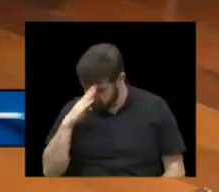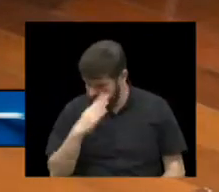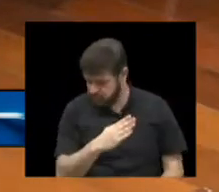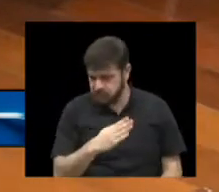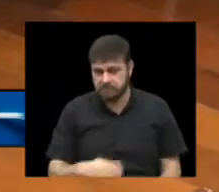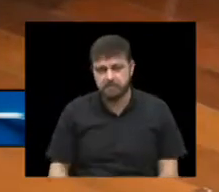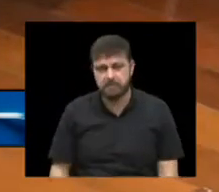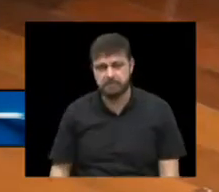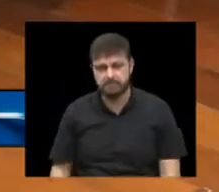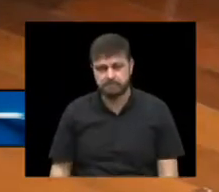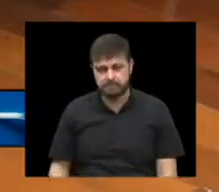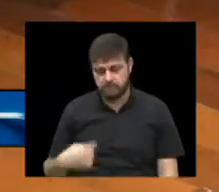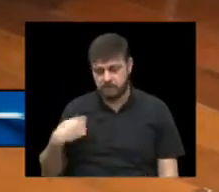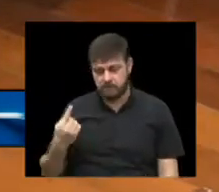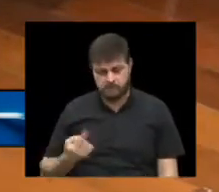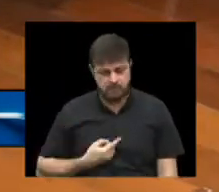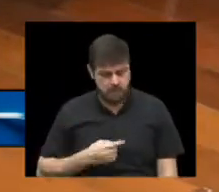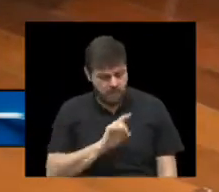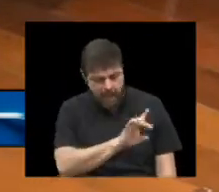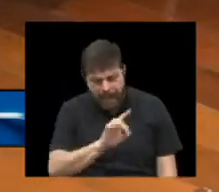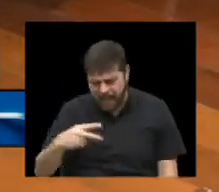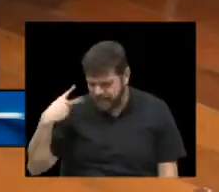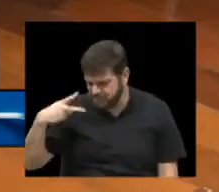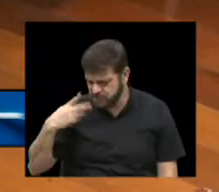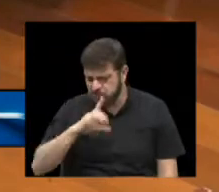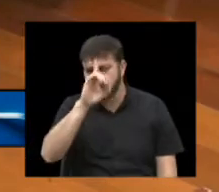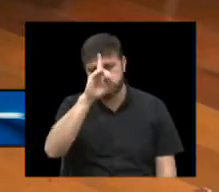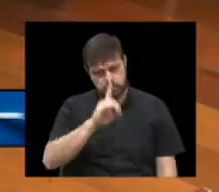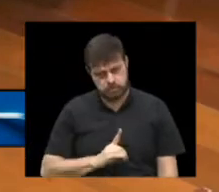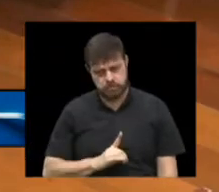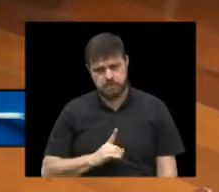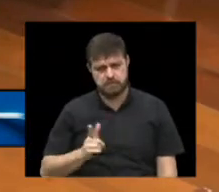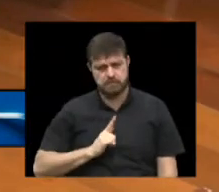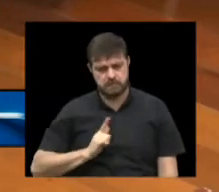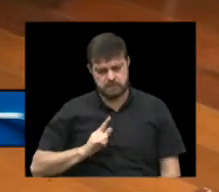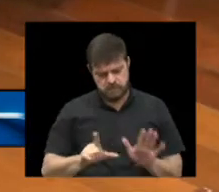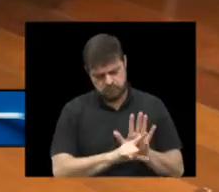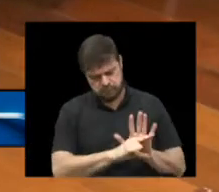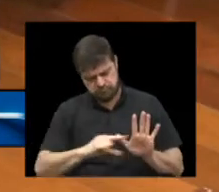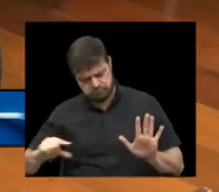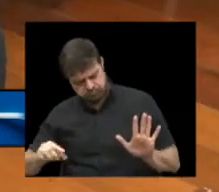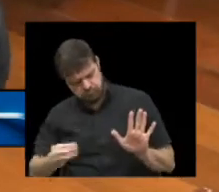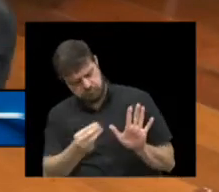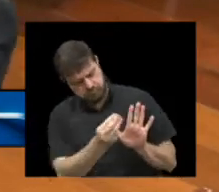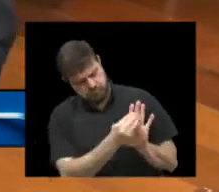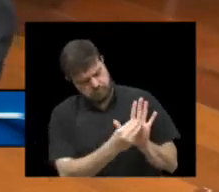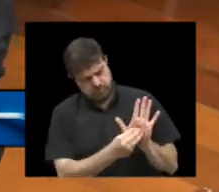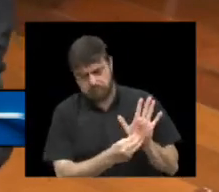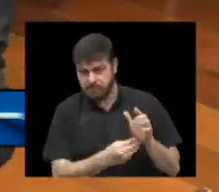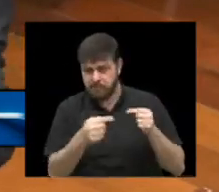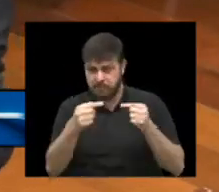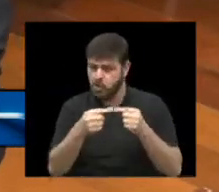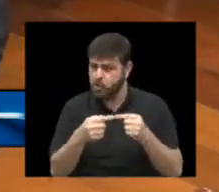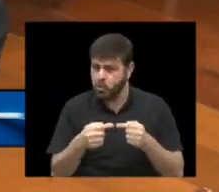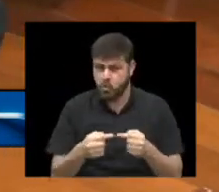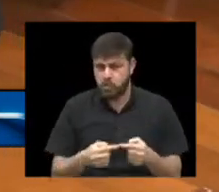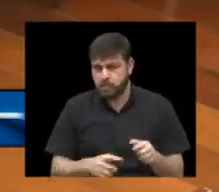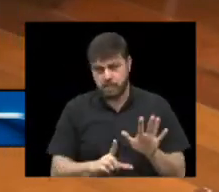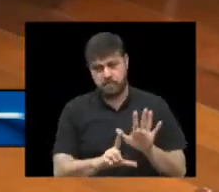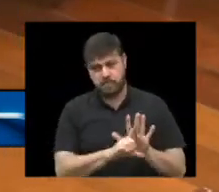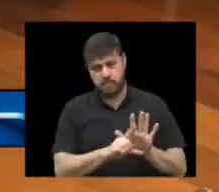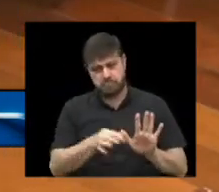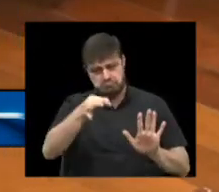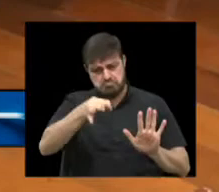não estamos aqui cerceando o direito de nenhum vereador que faça as suas emendas de acordo com a legalidade